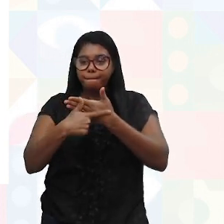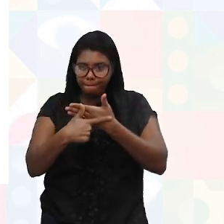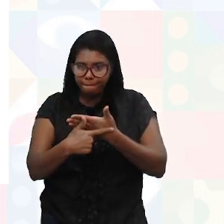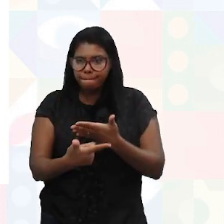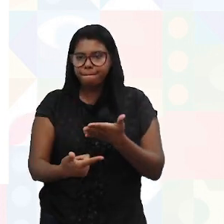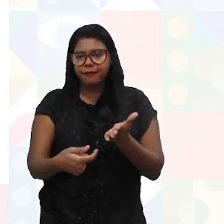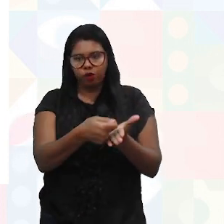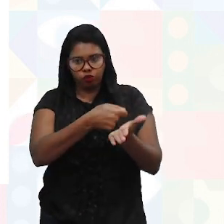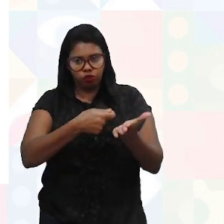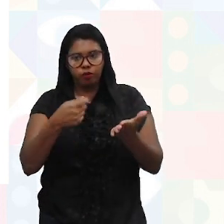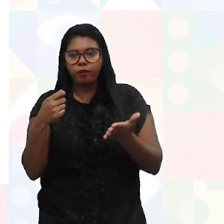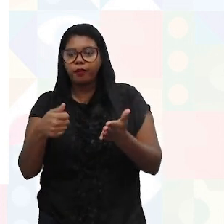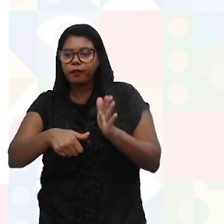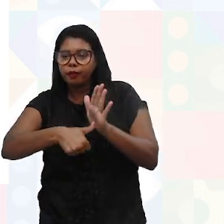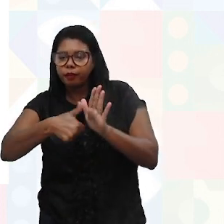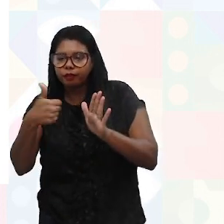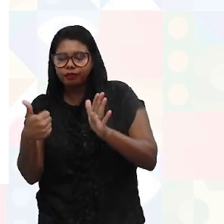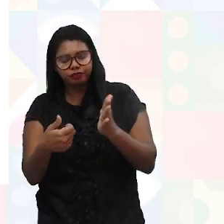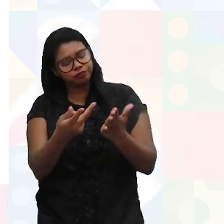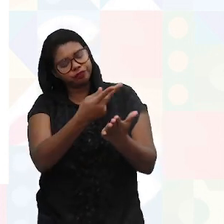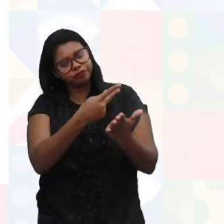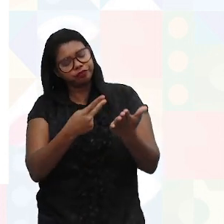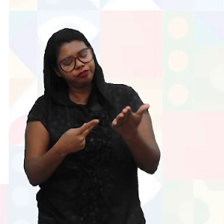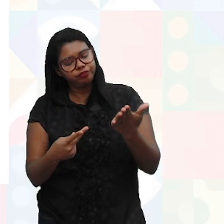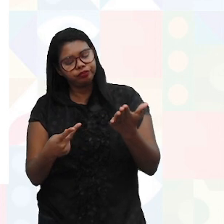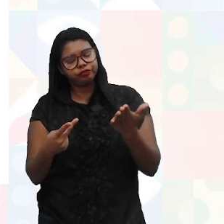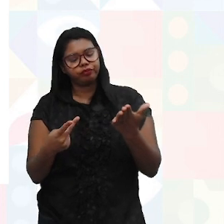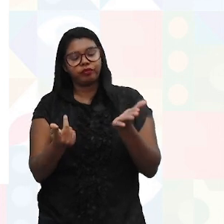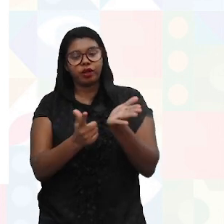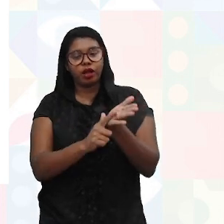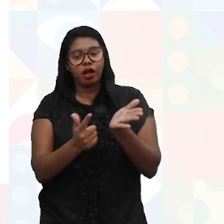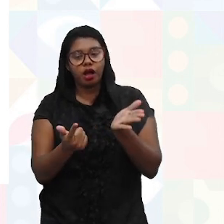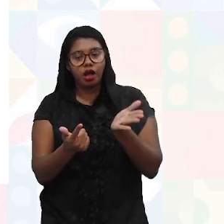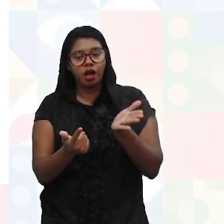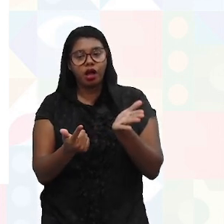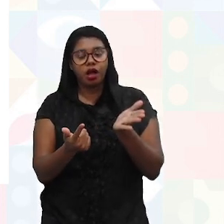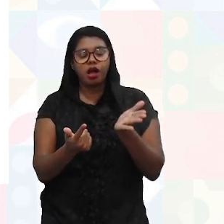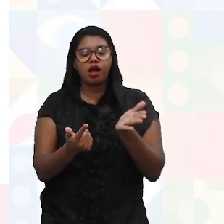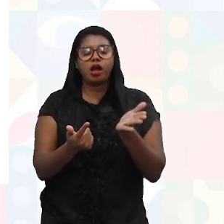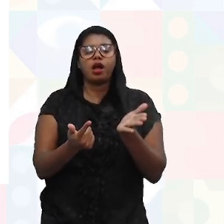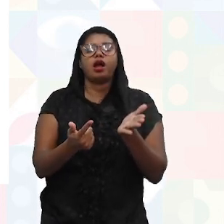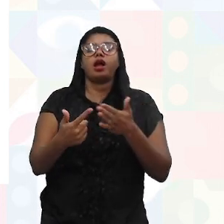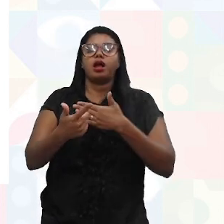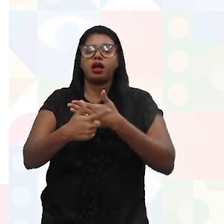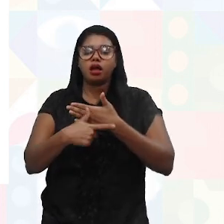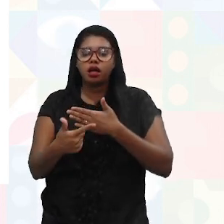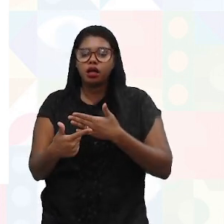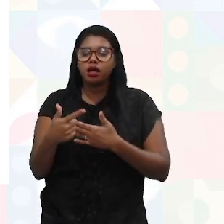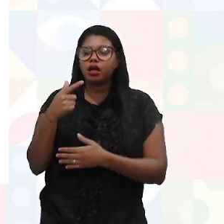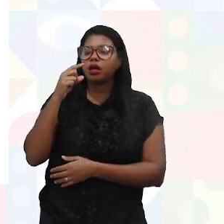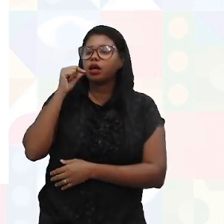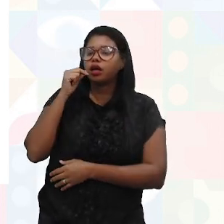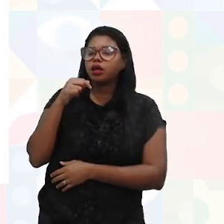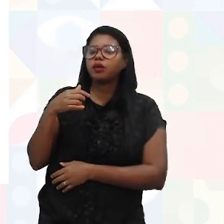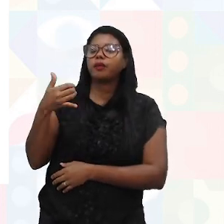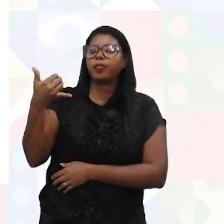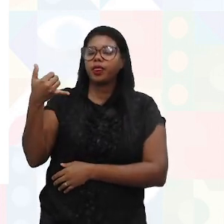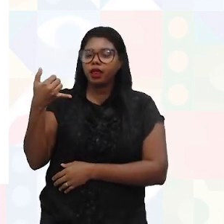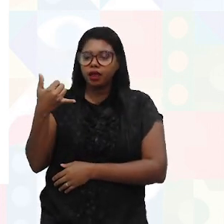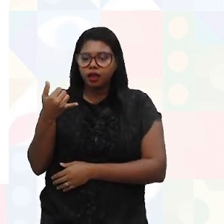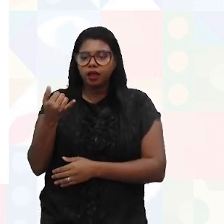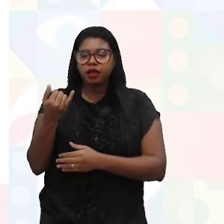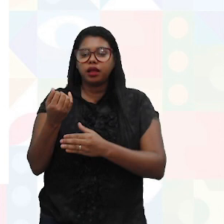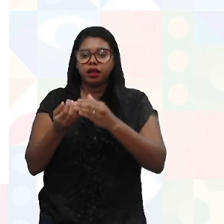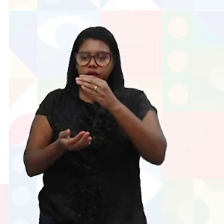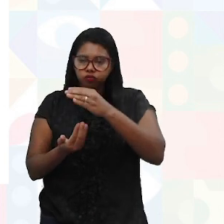né? Papel, lápis, o papel e caneta, e depois elas são passadas através de scanner ou fotografia para os softwares de